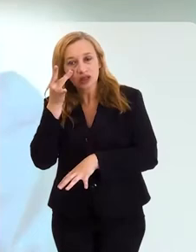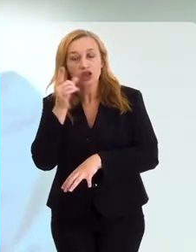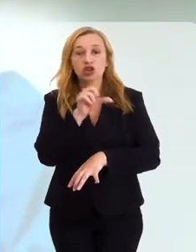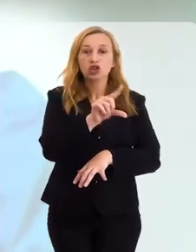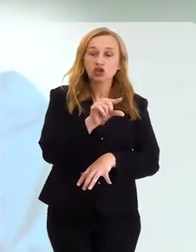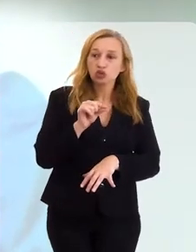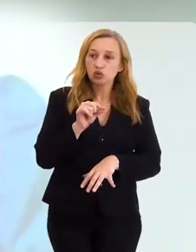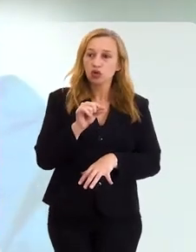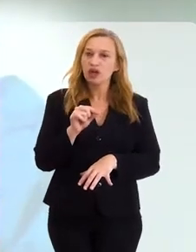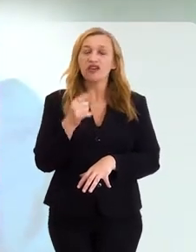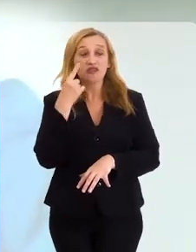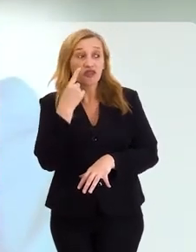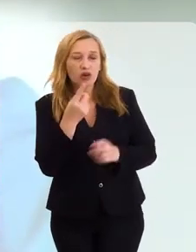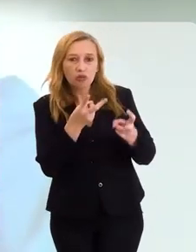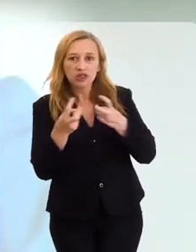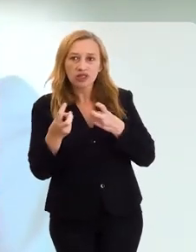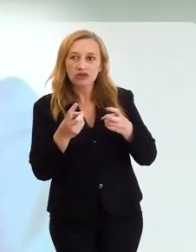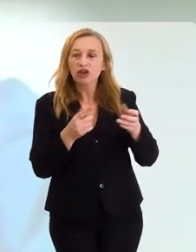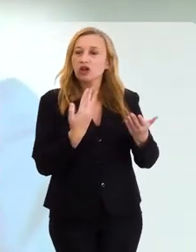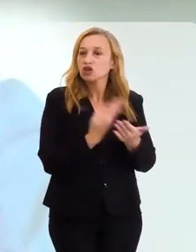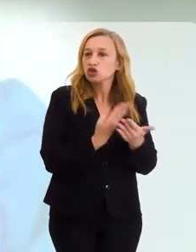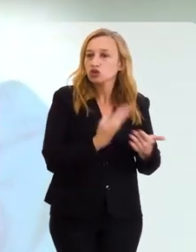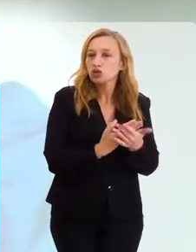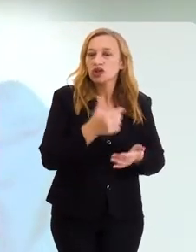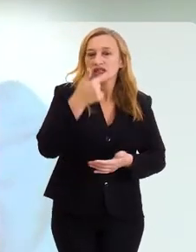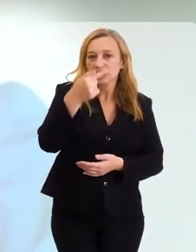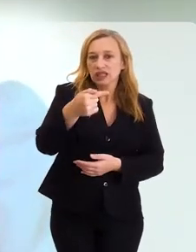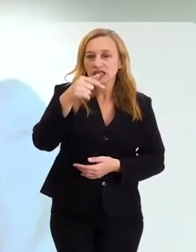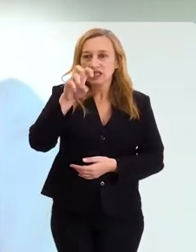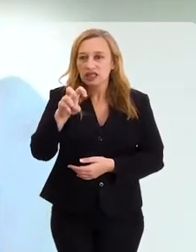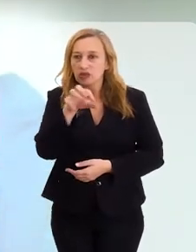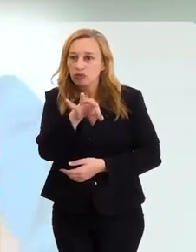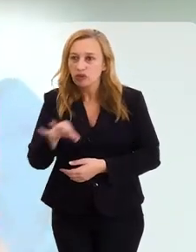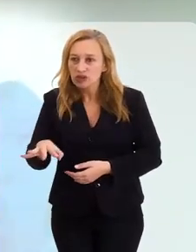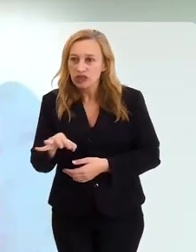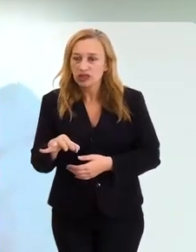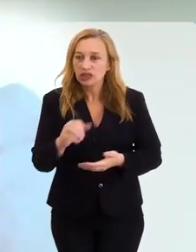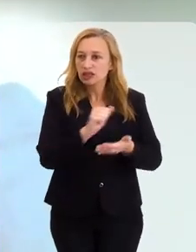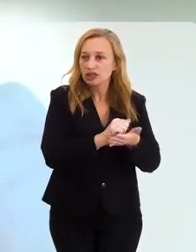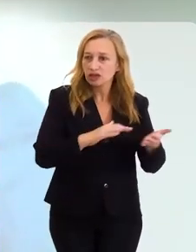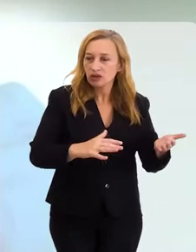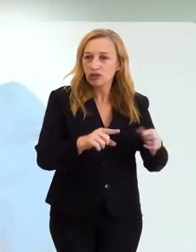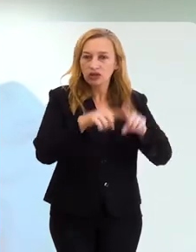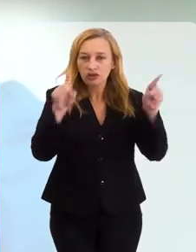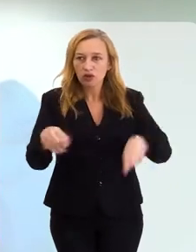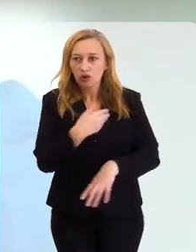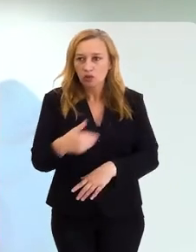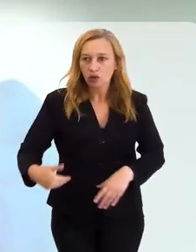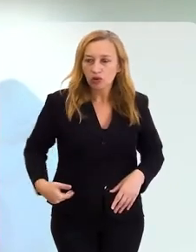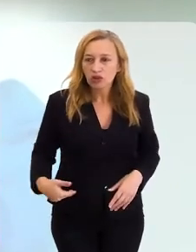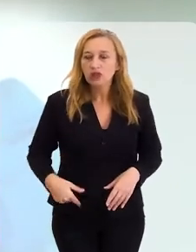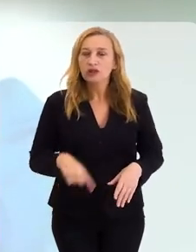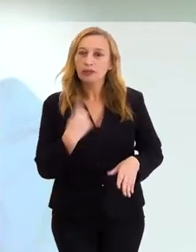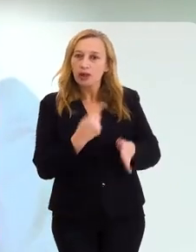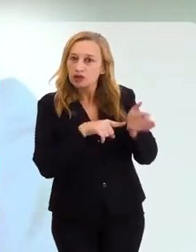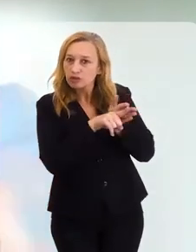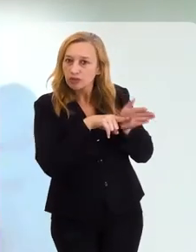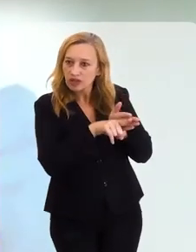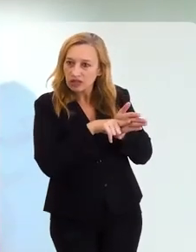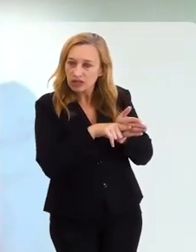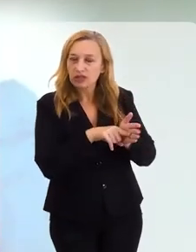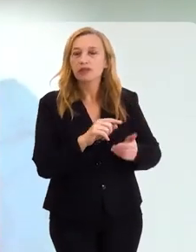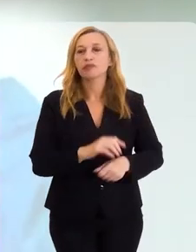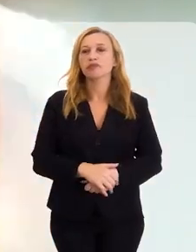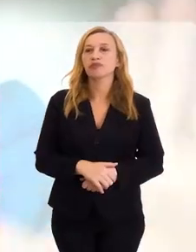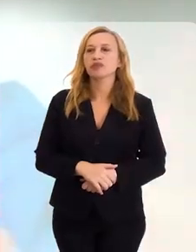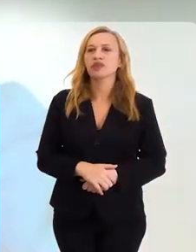são teletrabalhados. Nos nossos estudos, observamos que em torno de 75% das atividades de servidores públicos das